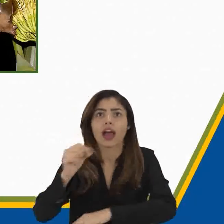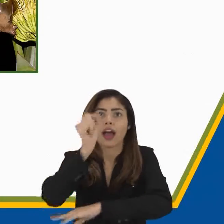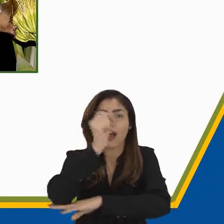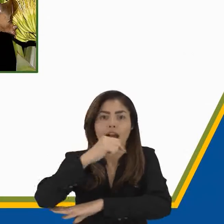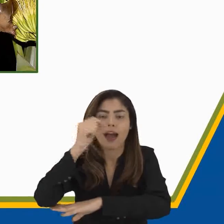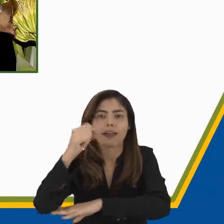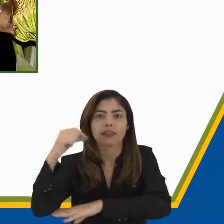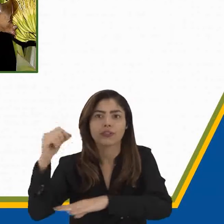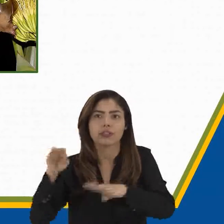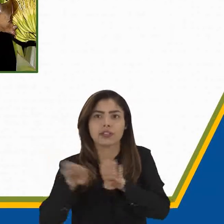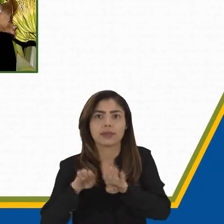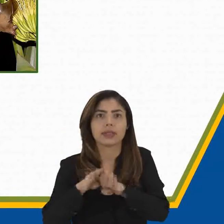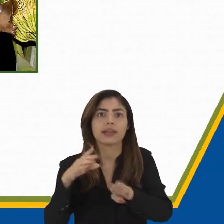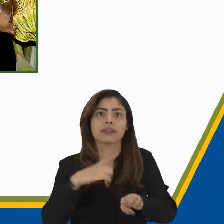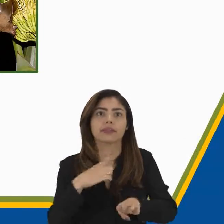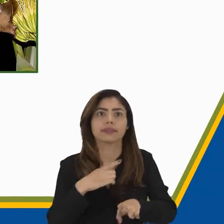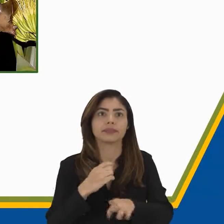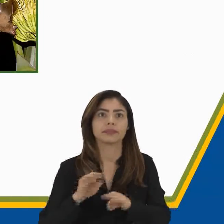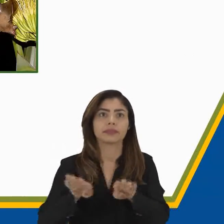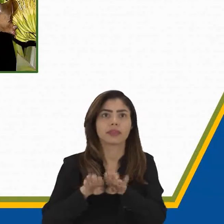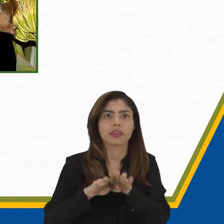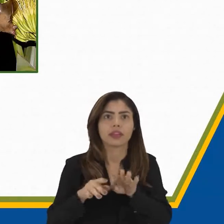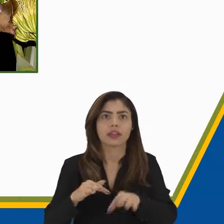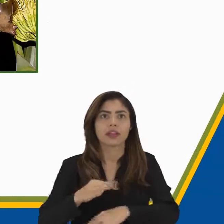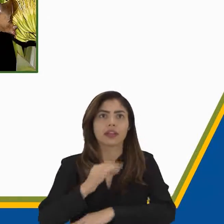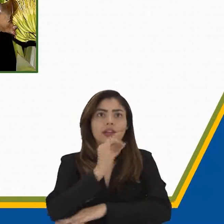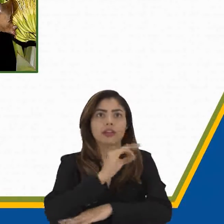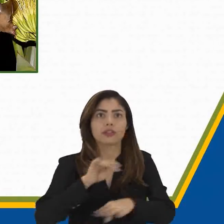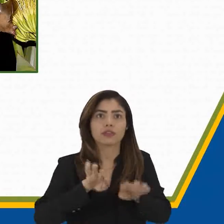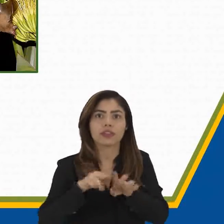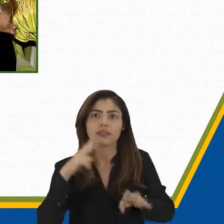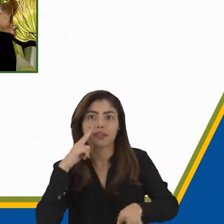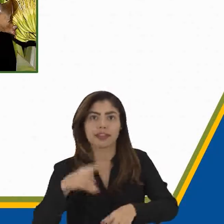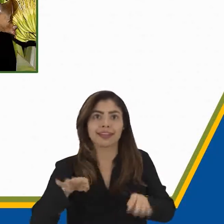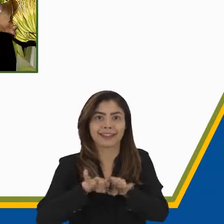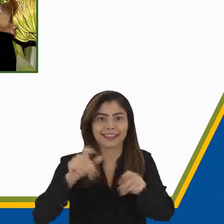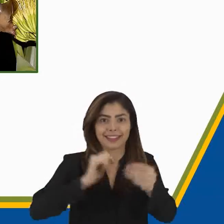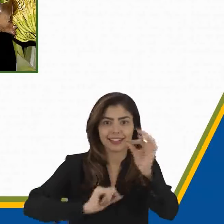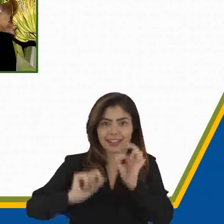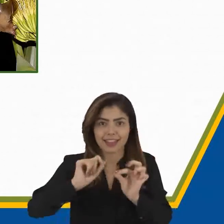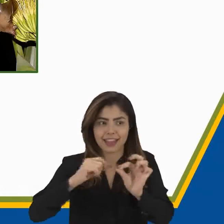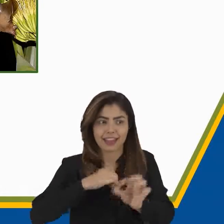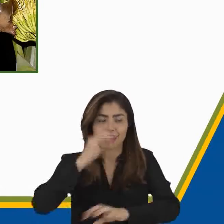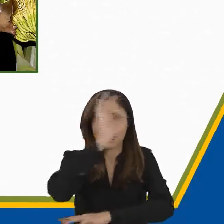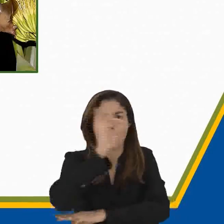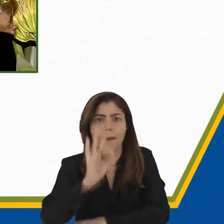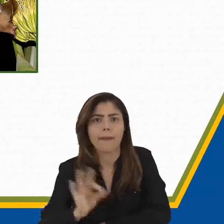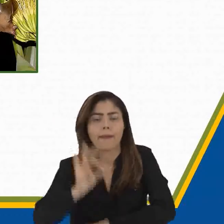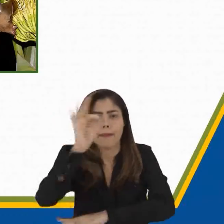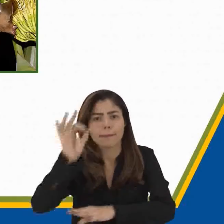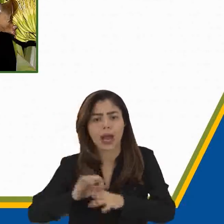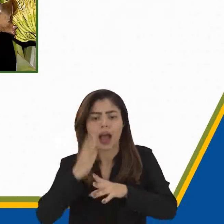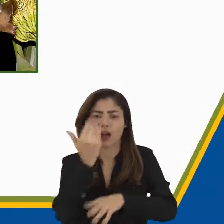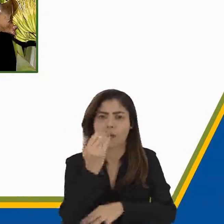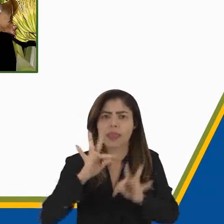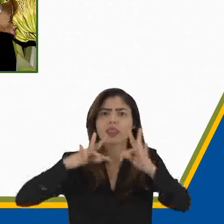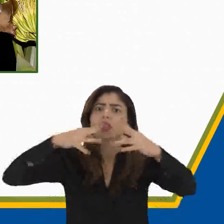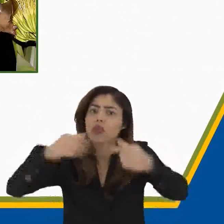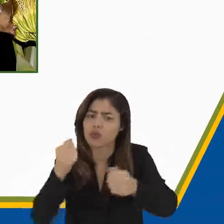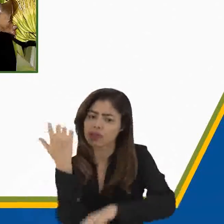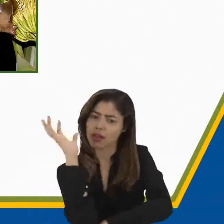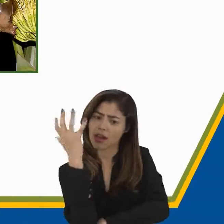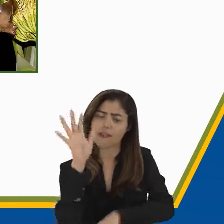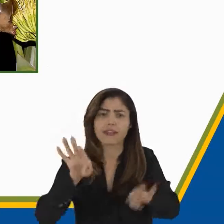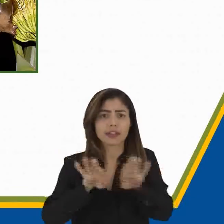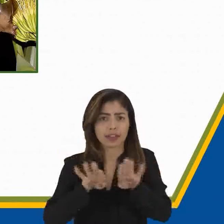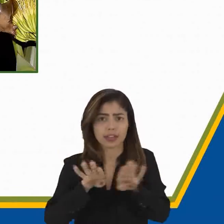né, os insetos, eles vão ser atraídos ali pelo um perfume, né, por um alimento. As plantas